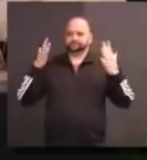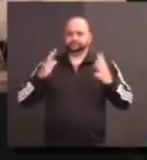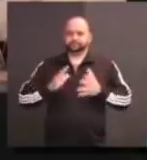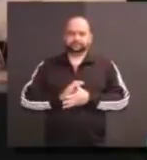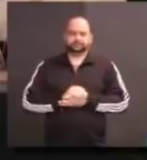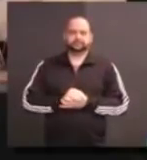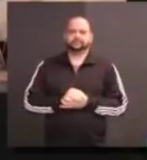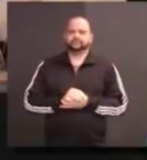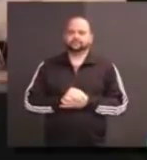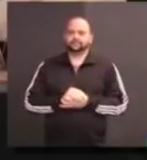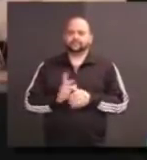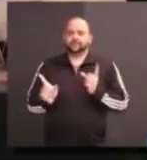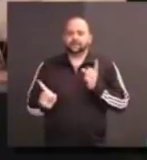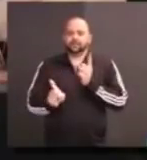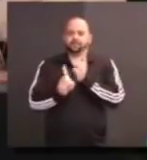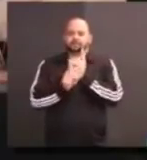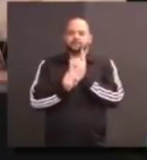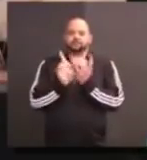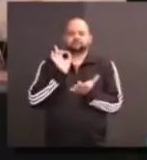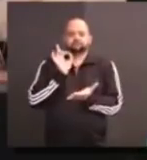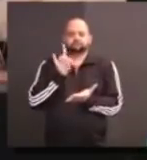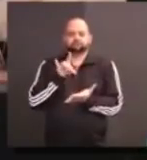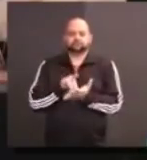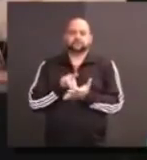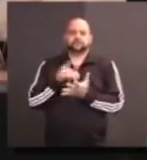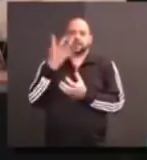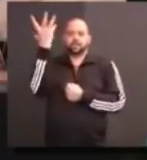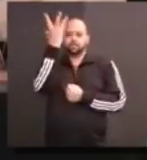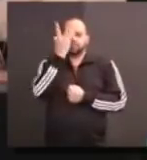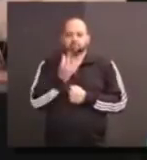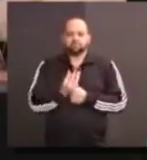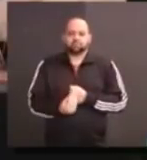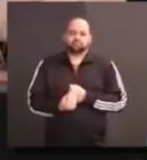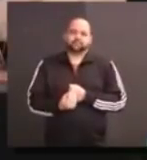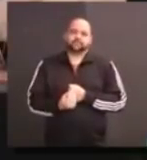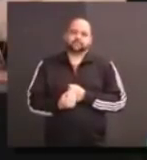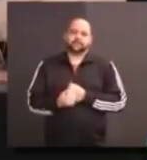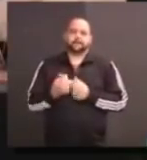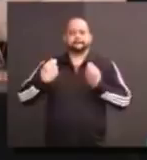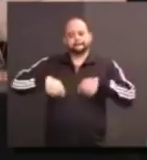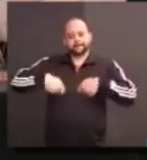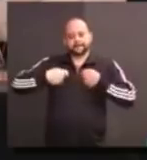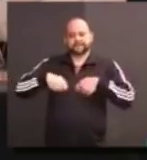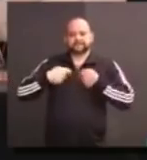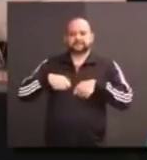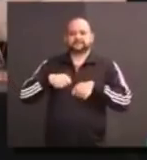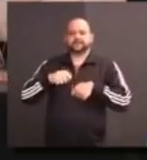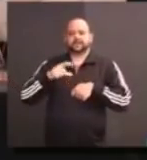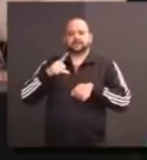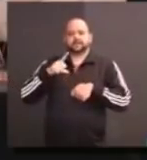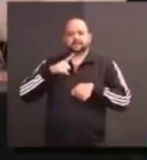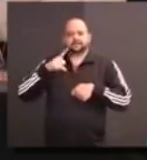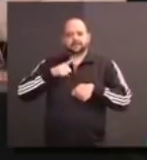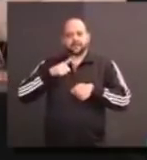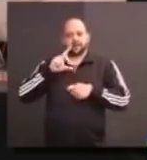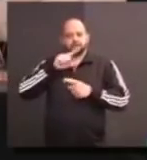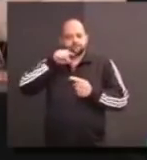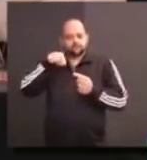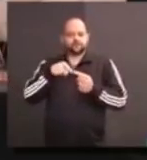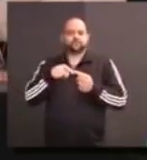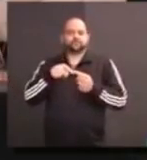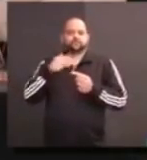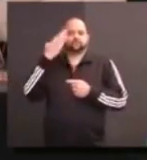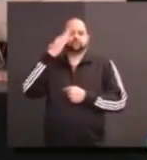Um encontro genuinamente espírita deve cogitar do sucesso